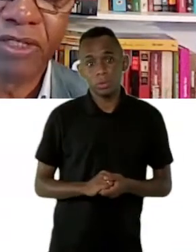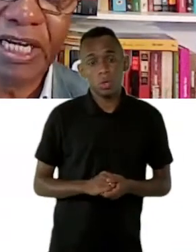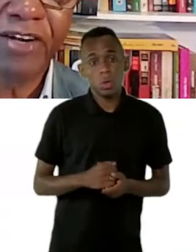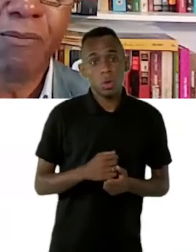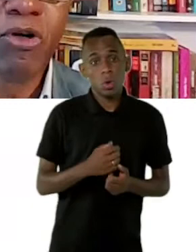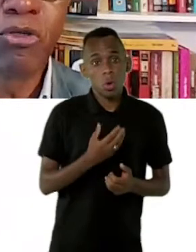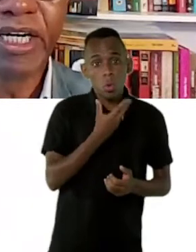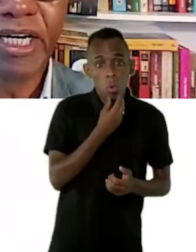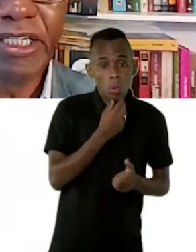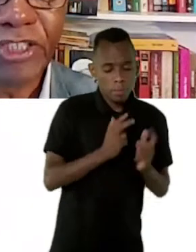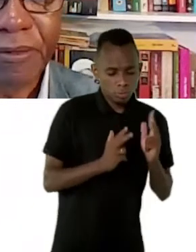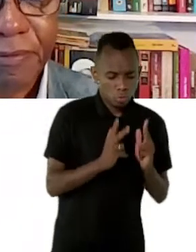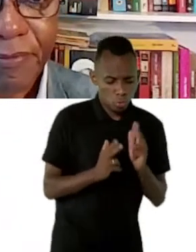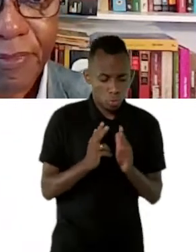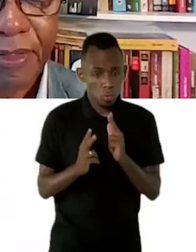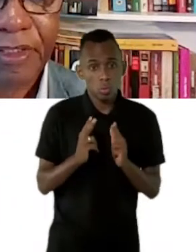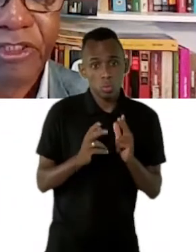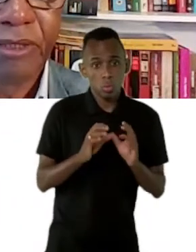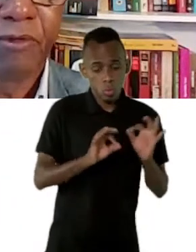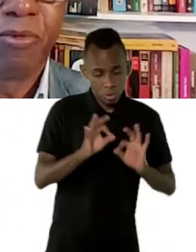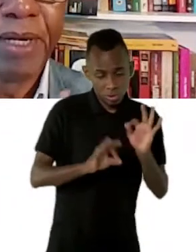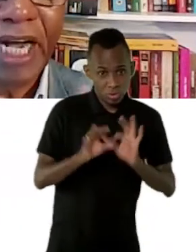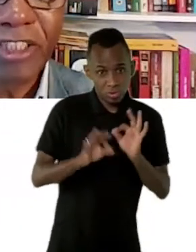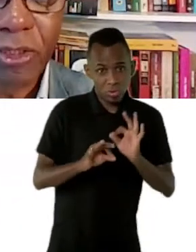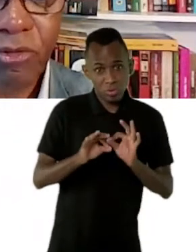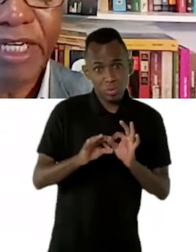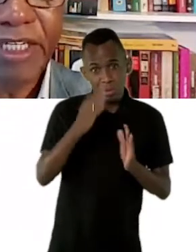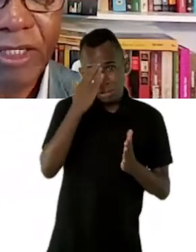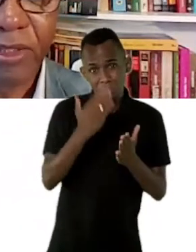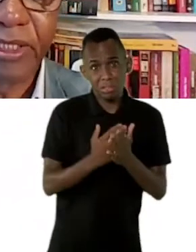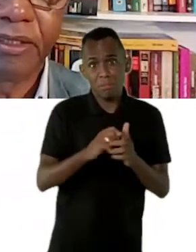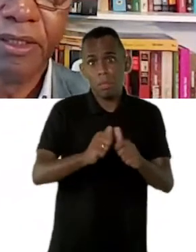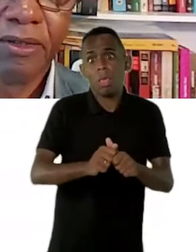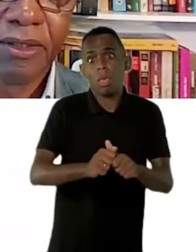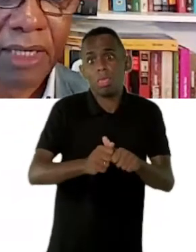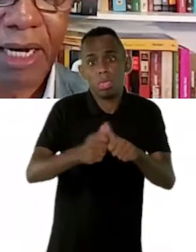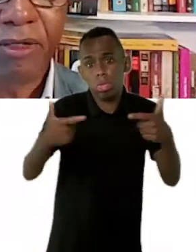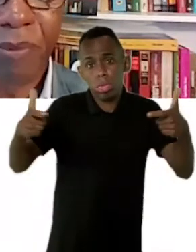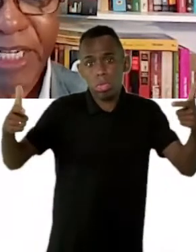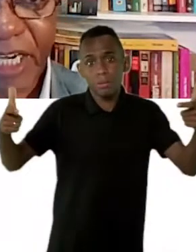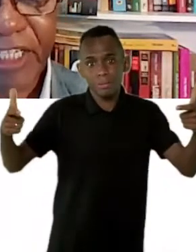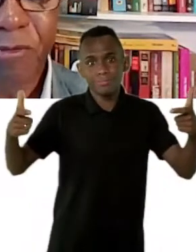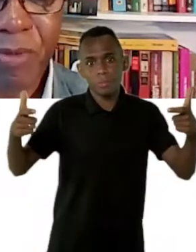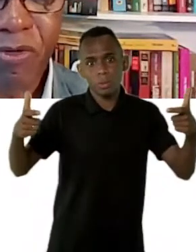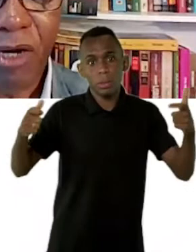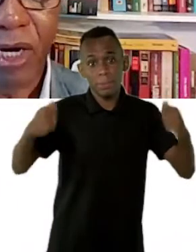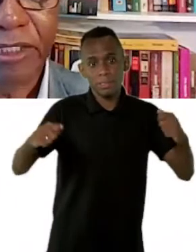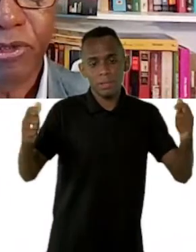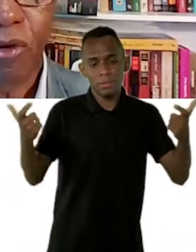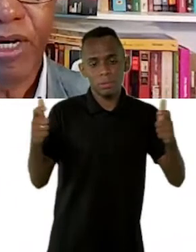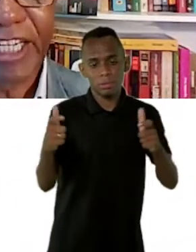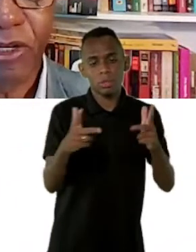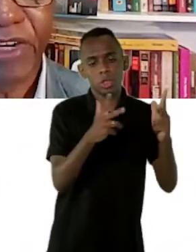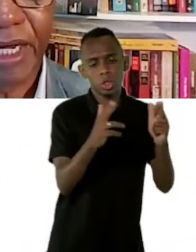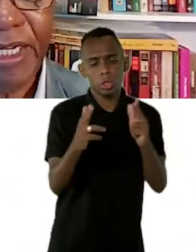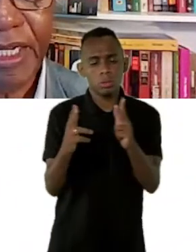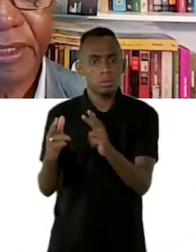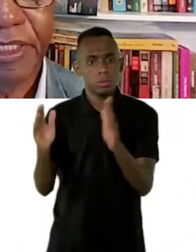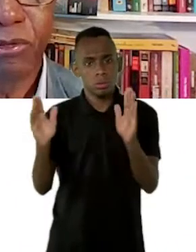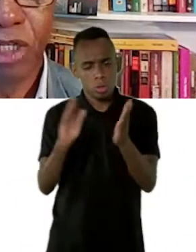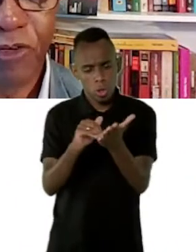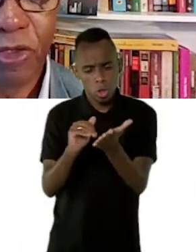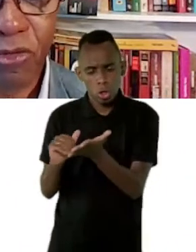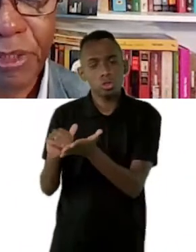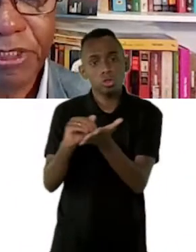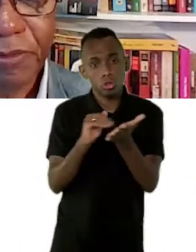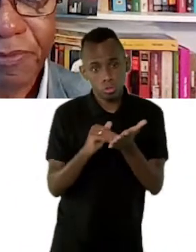editores achavam que ia ficar muito grande se publicasse tudo aquilo. Quer dizer, a Companhia das Letras publicou agora só o caso de